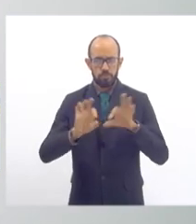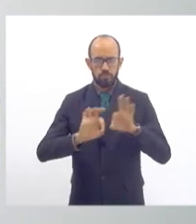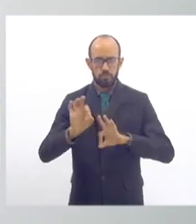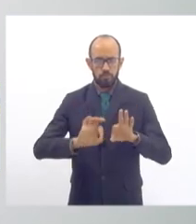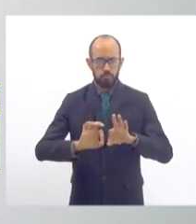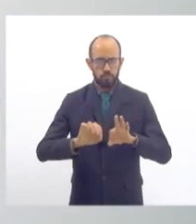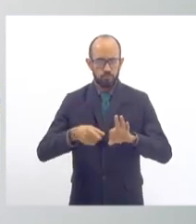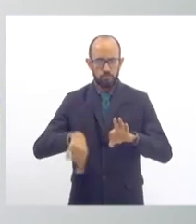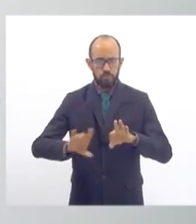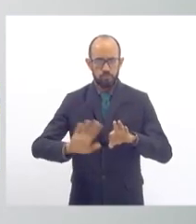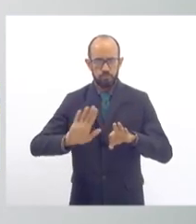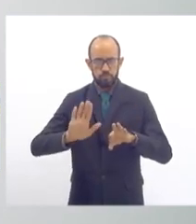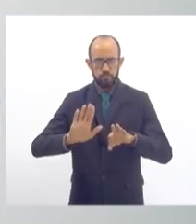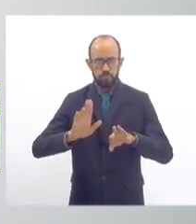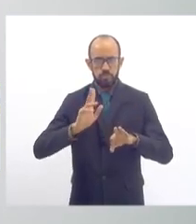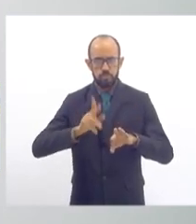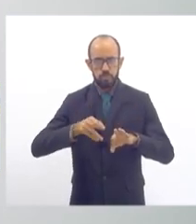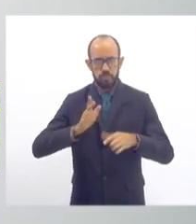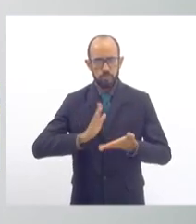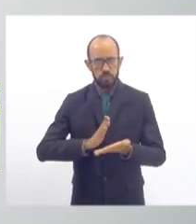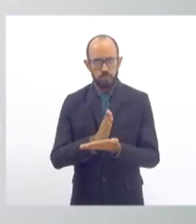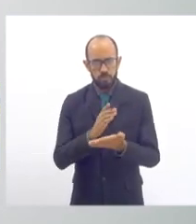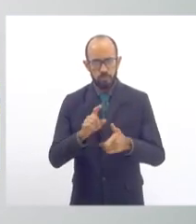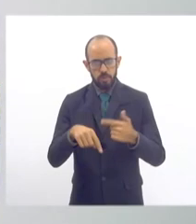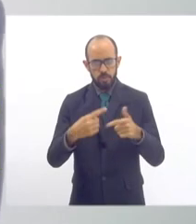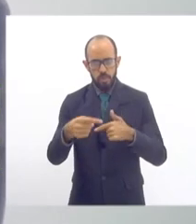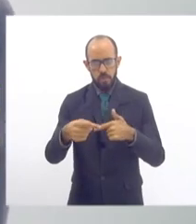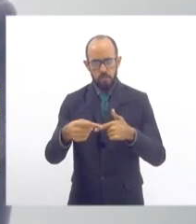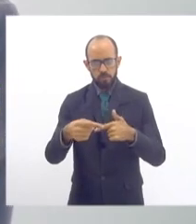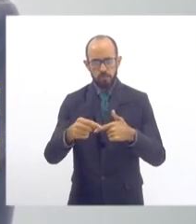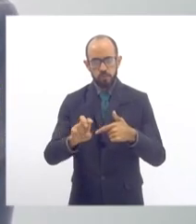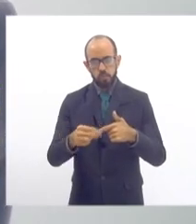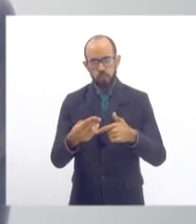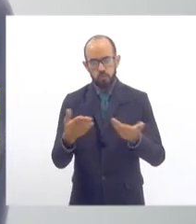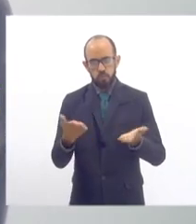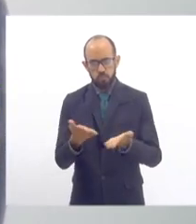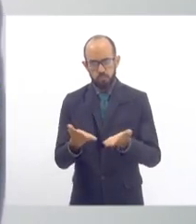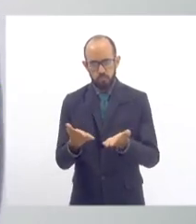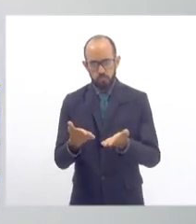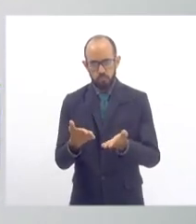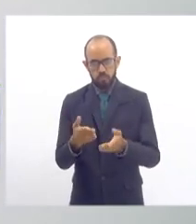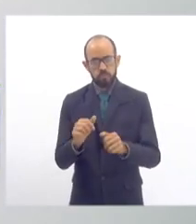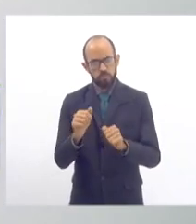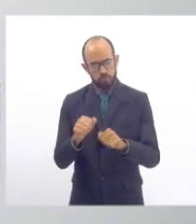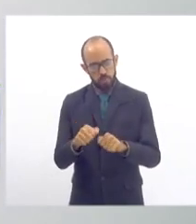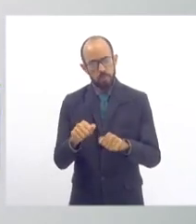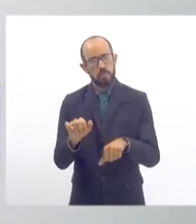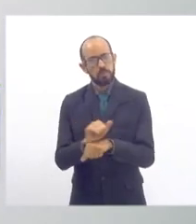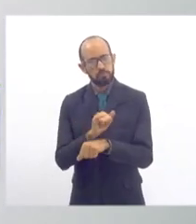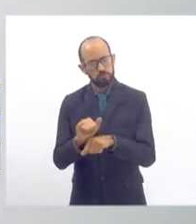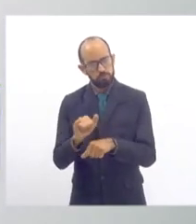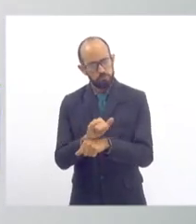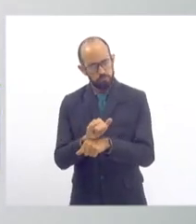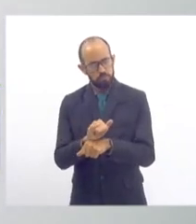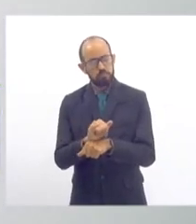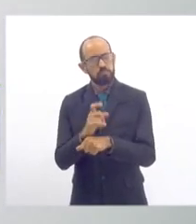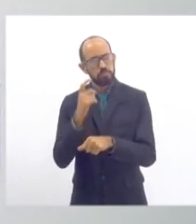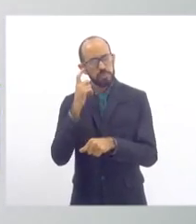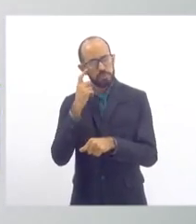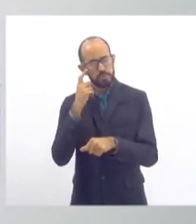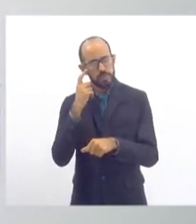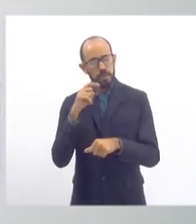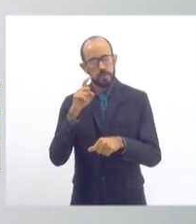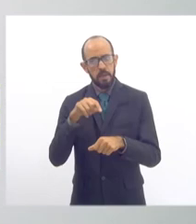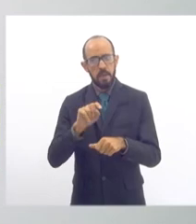Mesmo que ele venha a ser aprovado mais para frente, ou atualmente, a gente pode pensar outras formas, como, por exemplo, ter